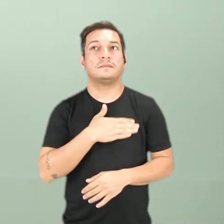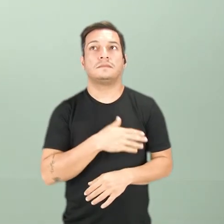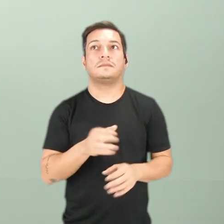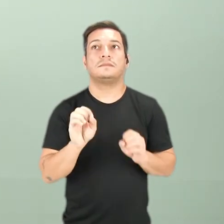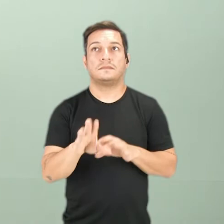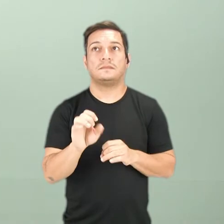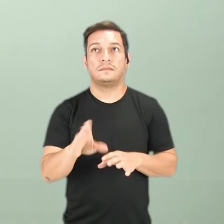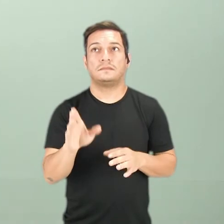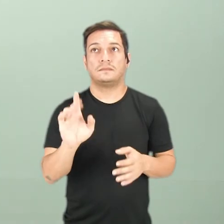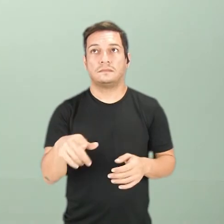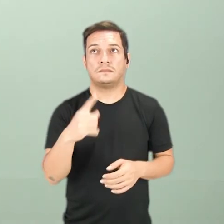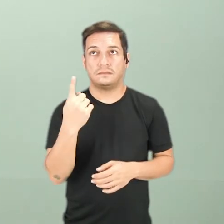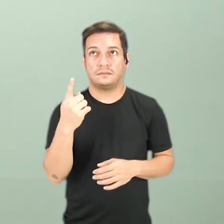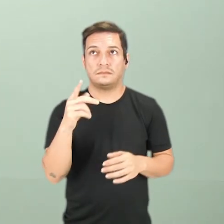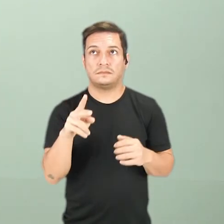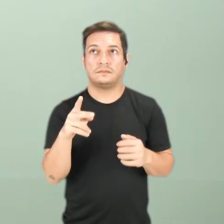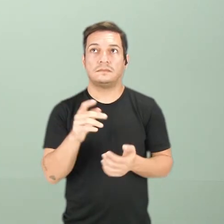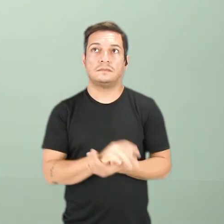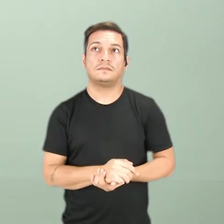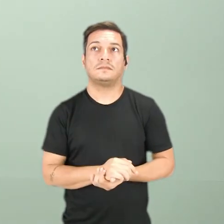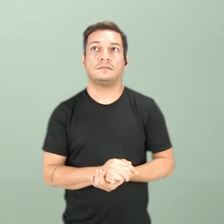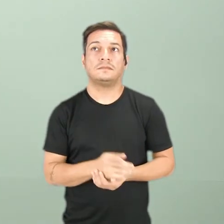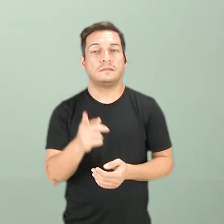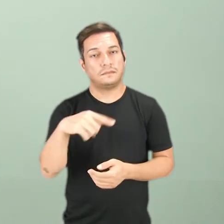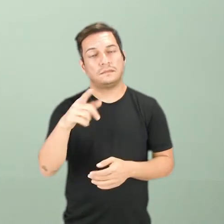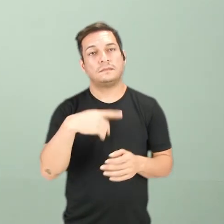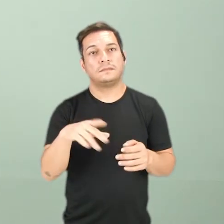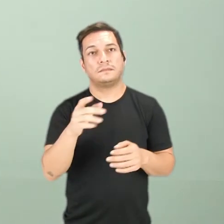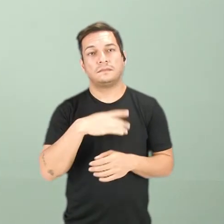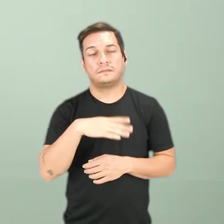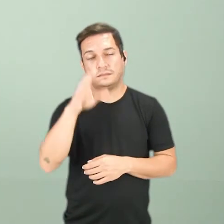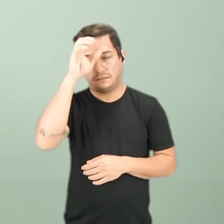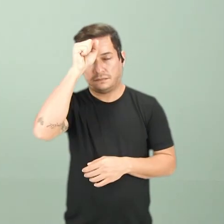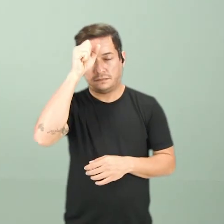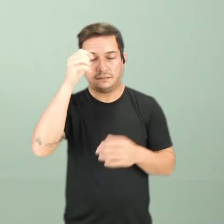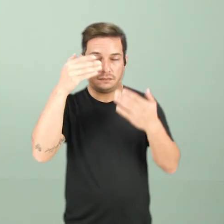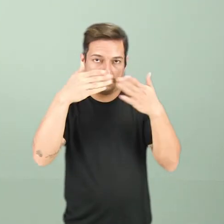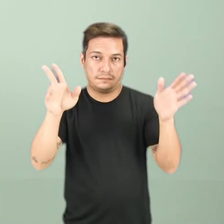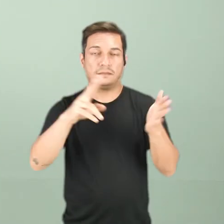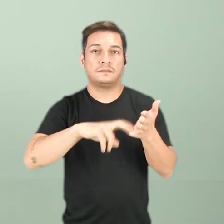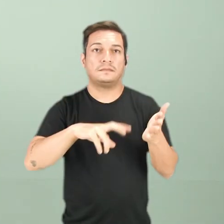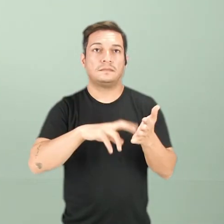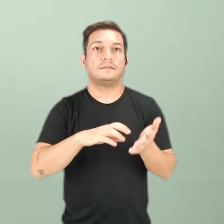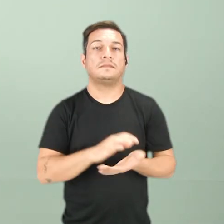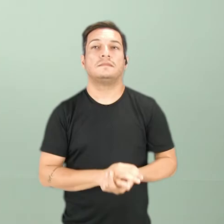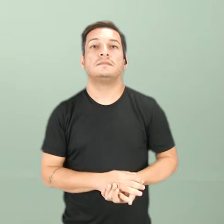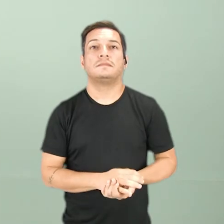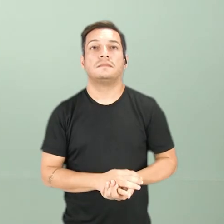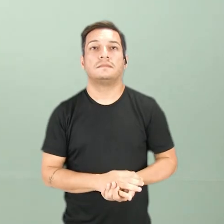eu gostaria de ensinar para você mais um provérbio para você ampliar o seu vocabulário.